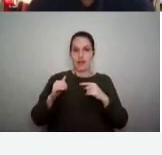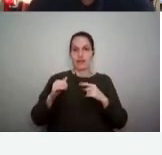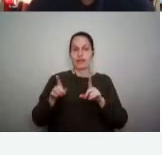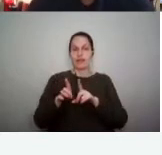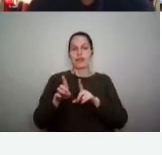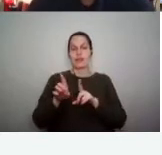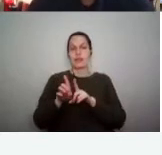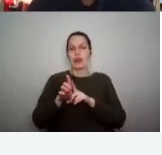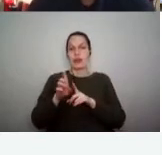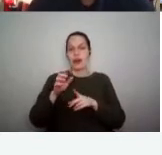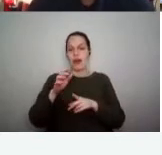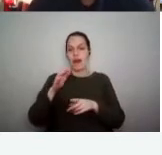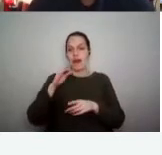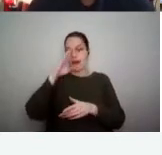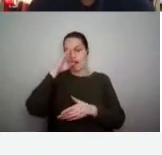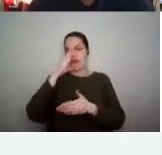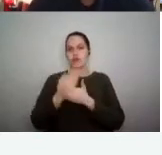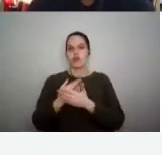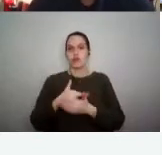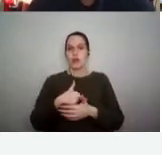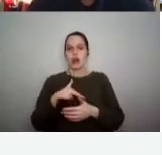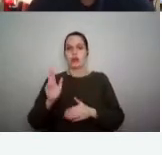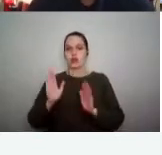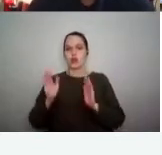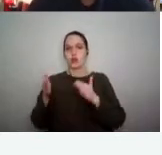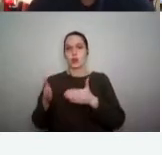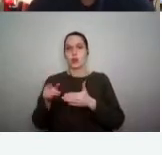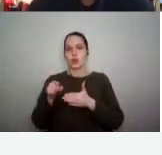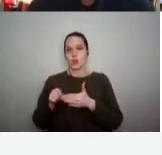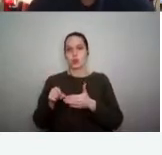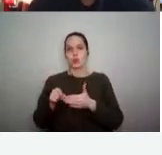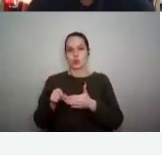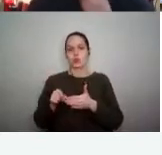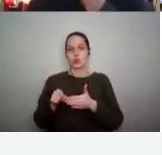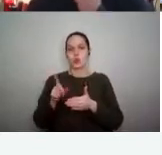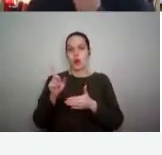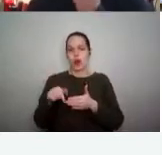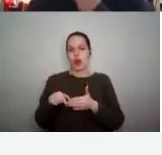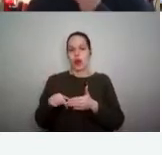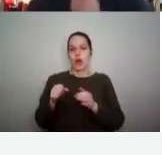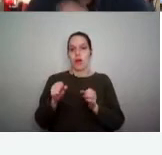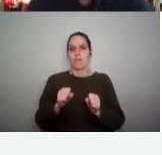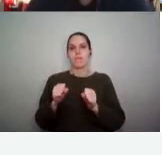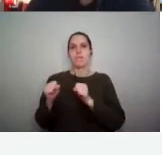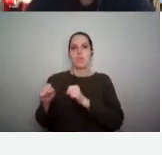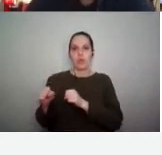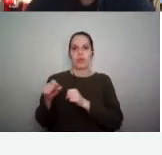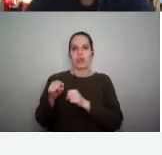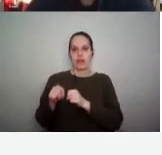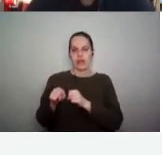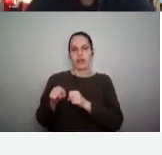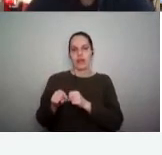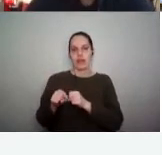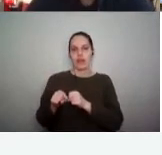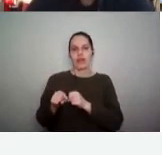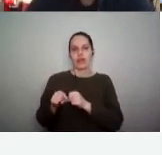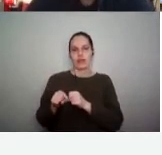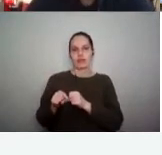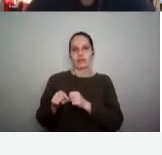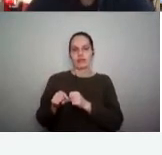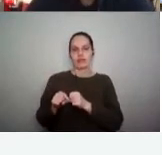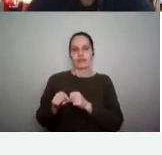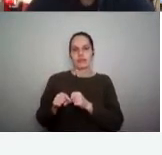fundamentalmente o grande poder, digamos assim, da compreensão do conhecimento pré-moderno,